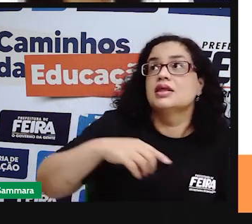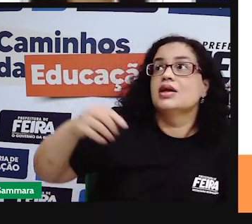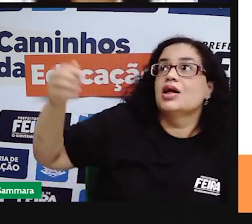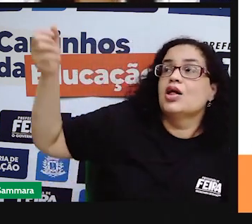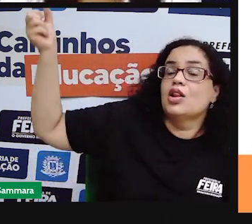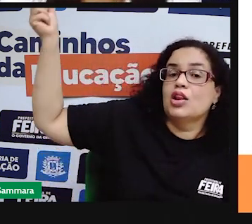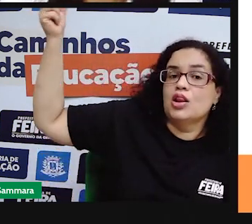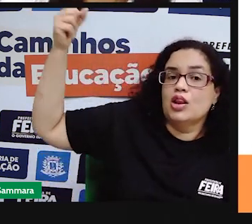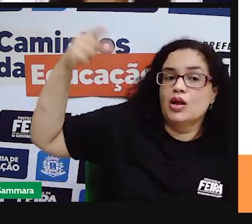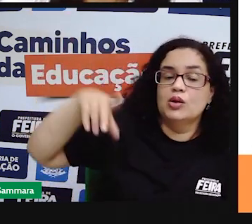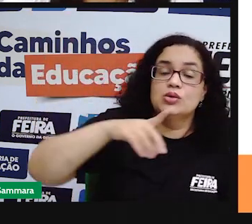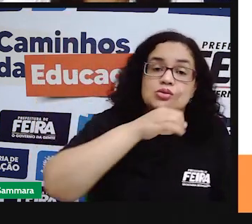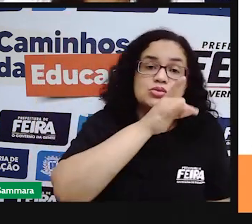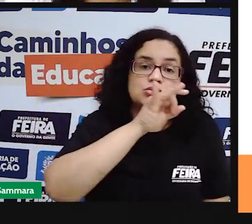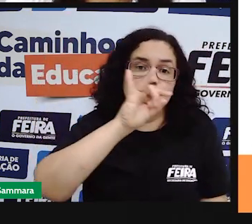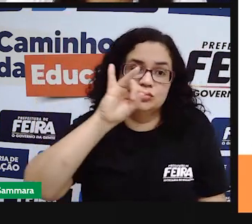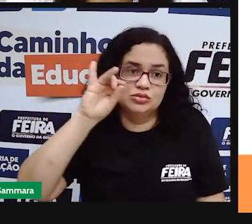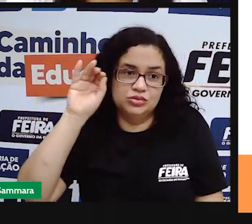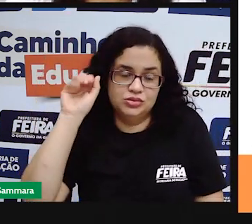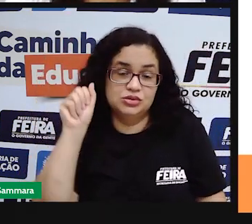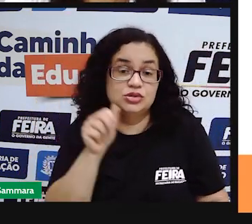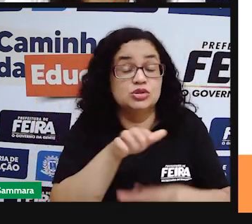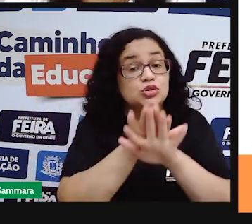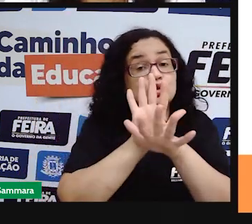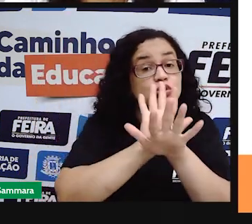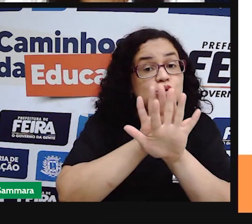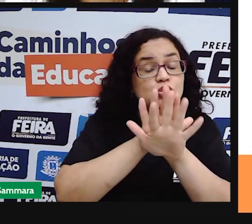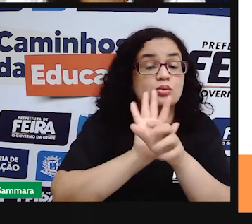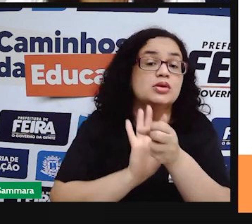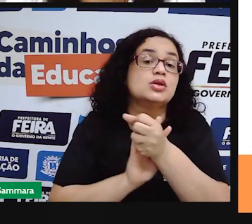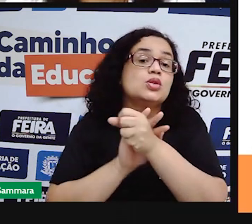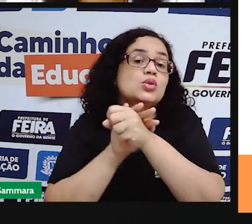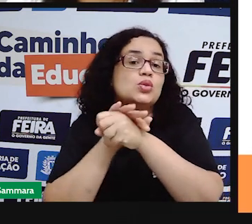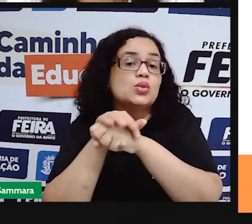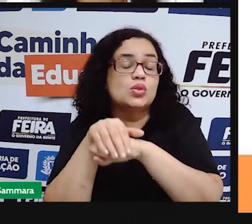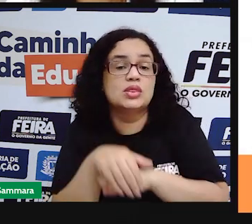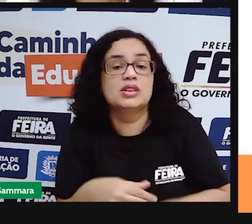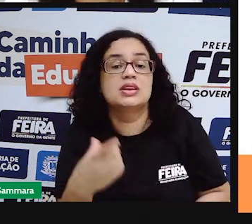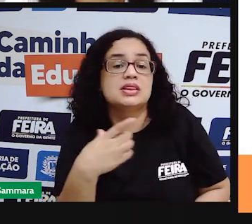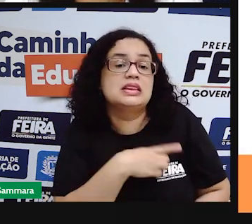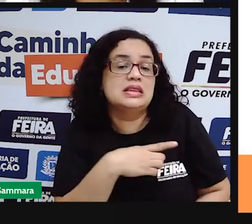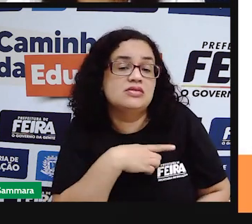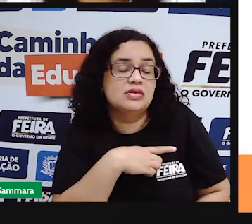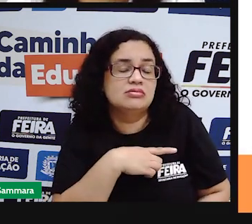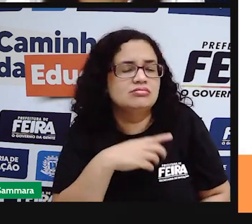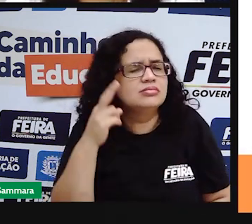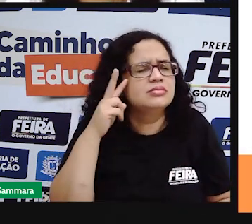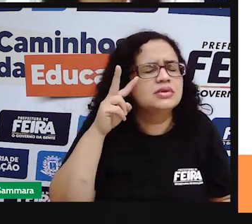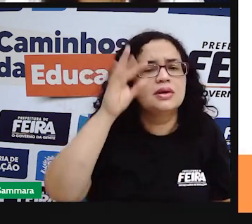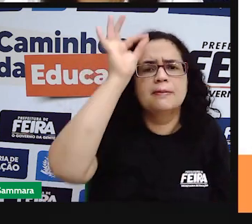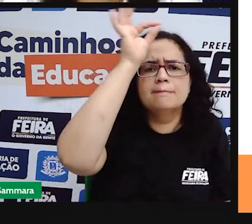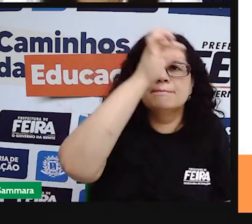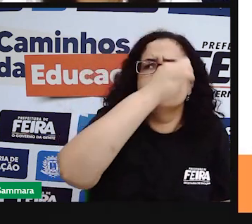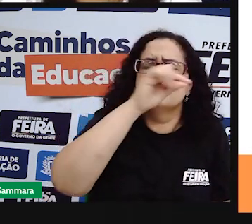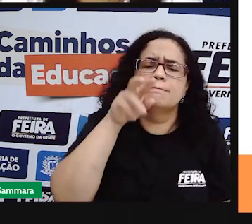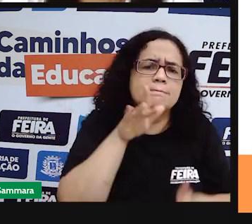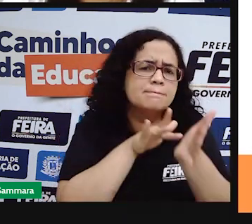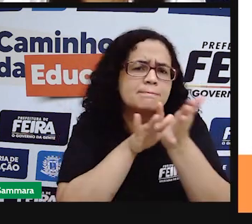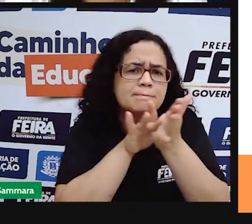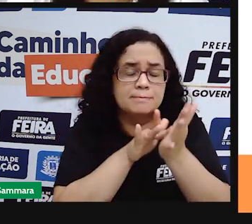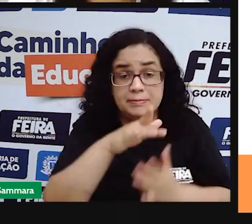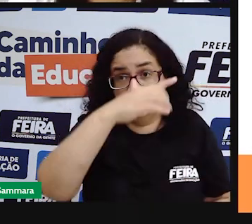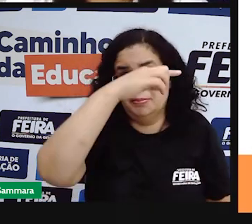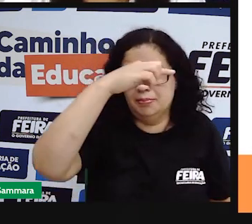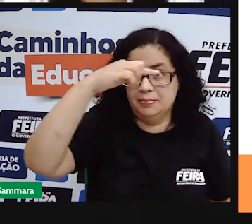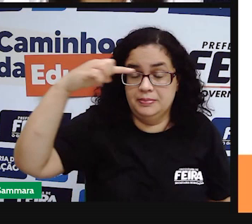a outra tem sombra e é noite. E assim, existem linhas imaginárias, né? Não são linhas que existem